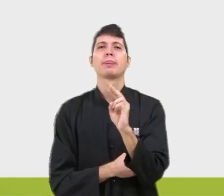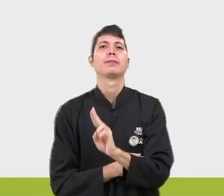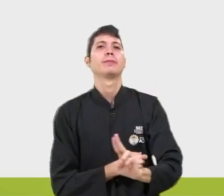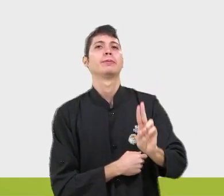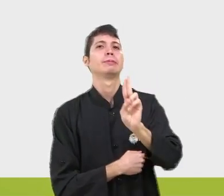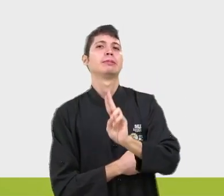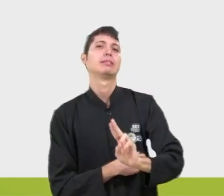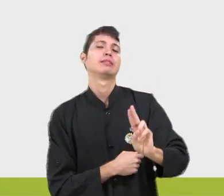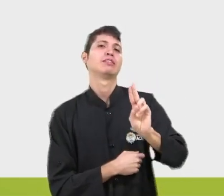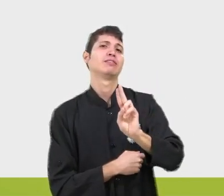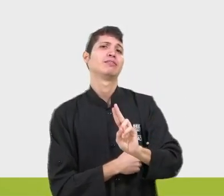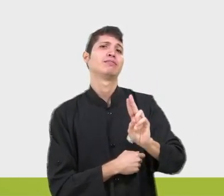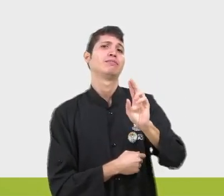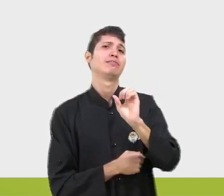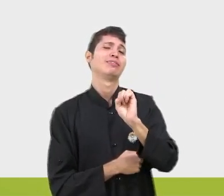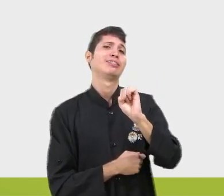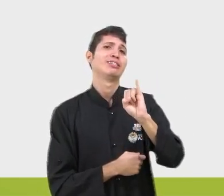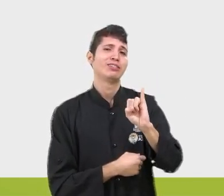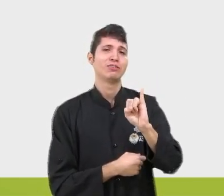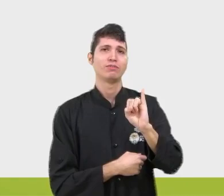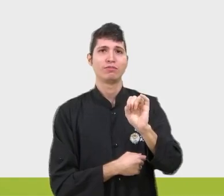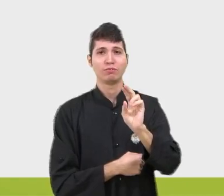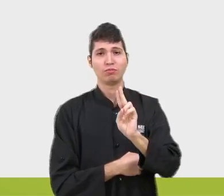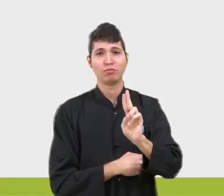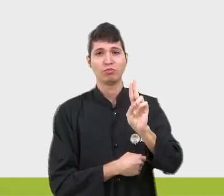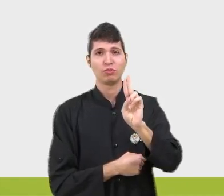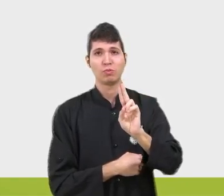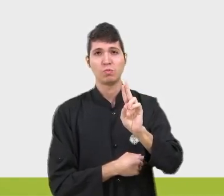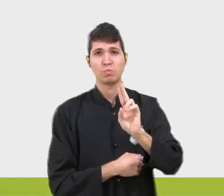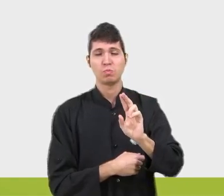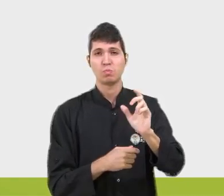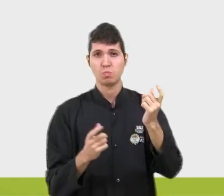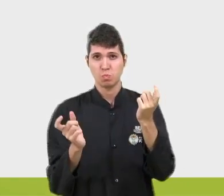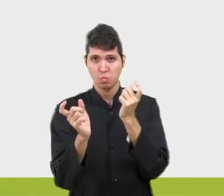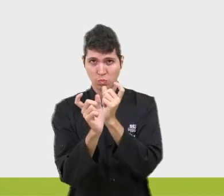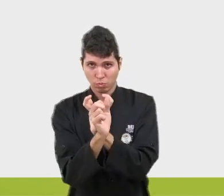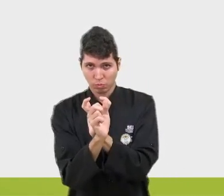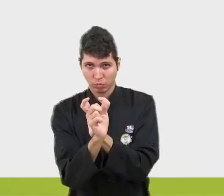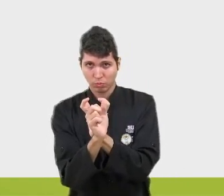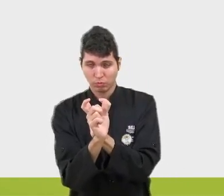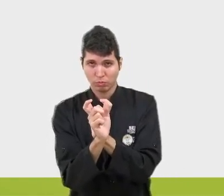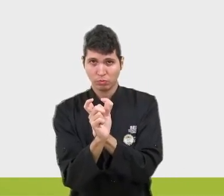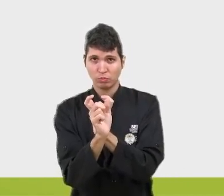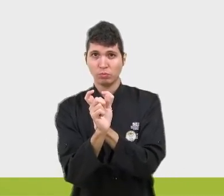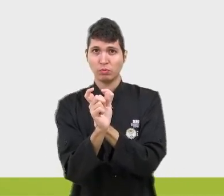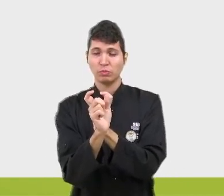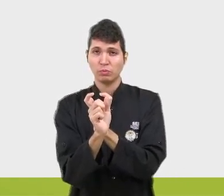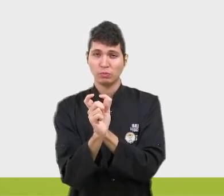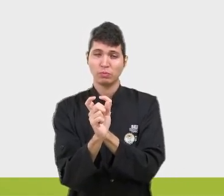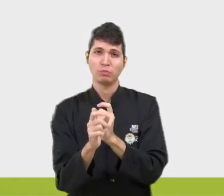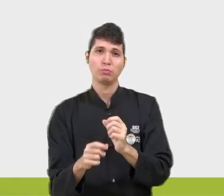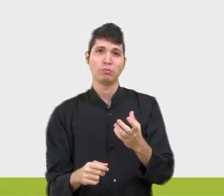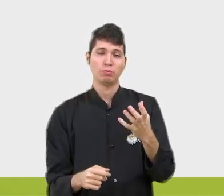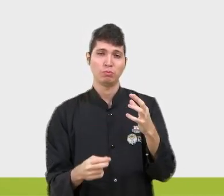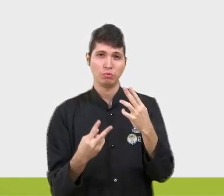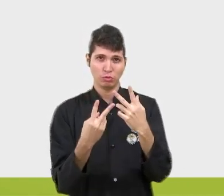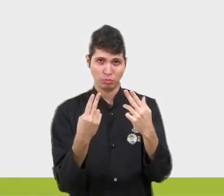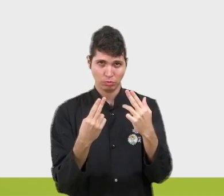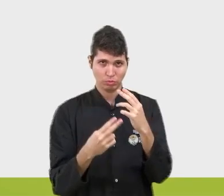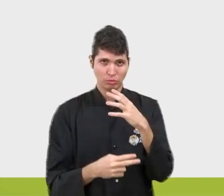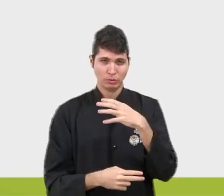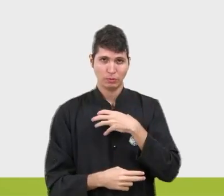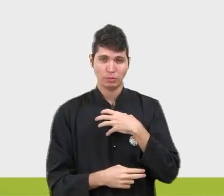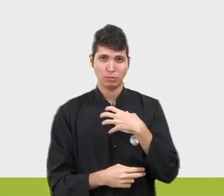somente para enfatizar o sentido de outra palavra e nunca para substituí-la. Isso aqui é